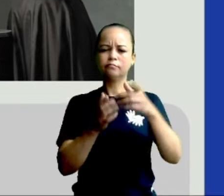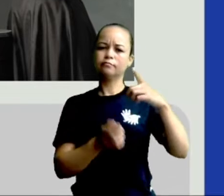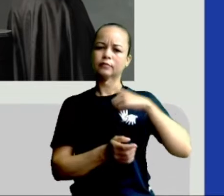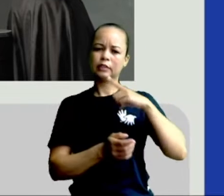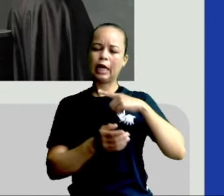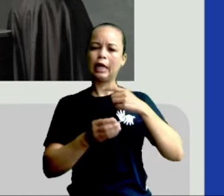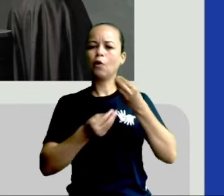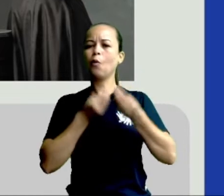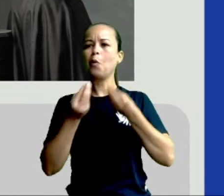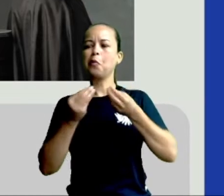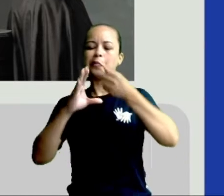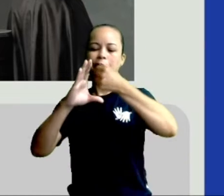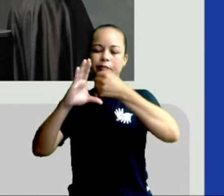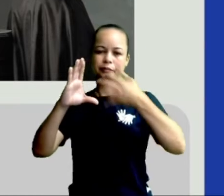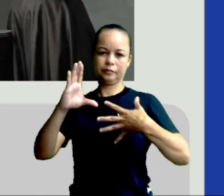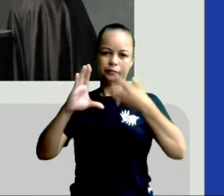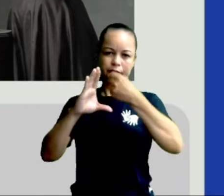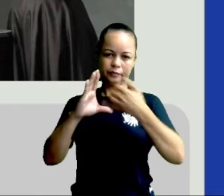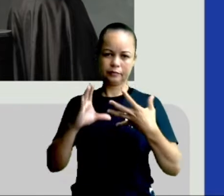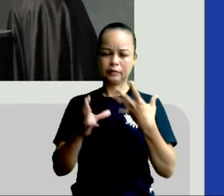como características